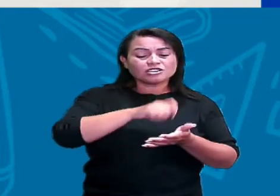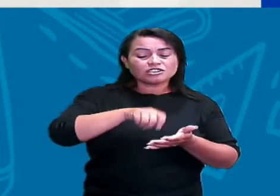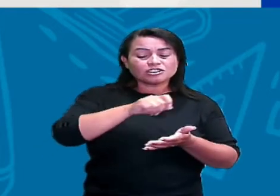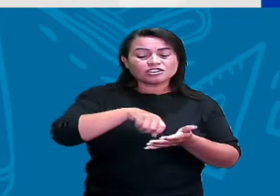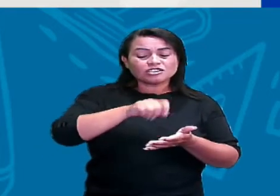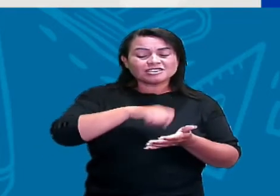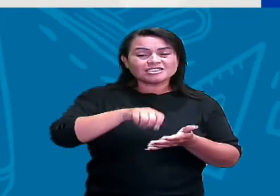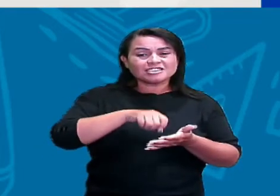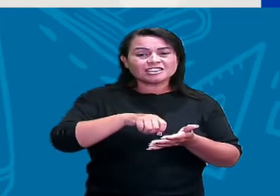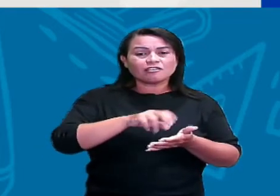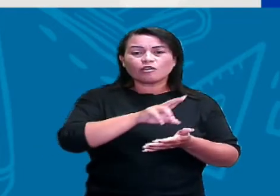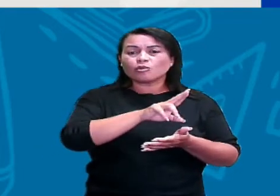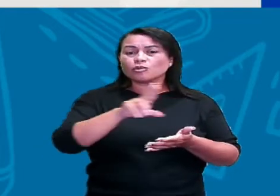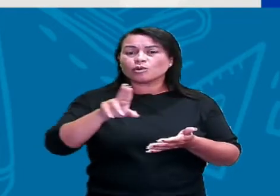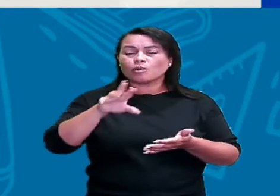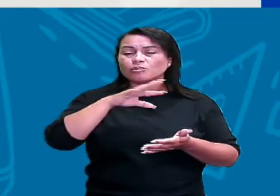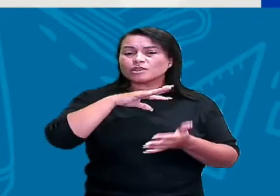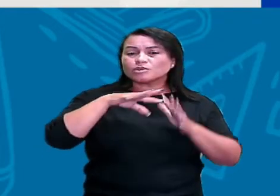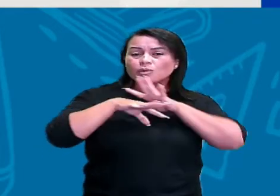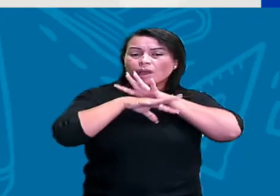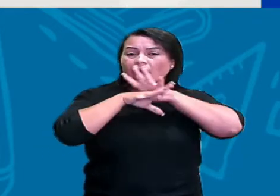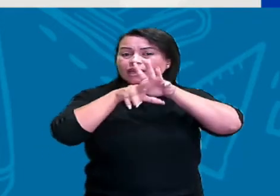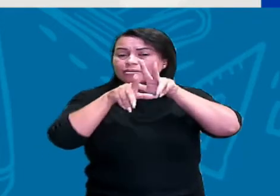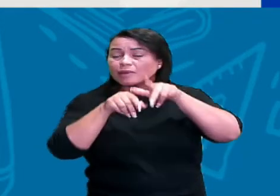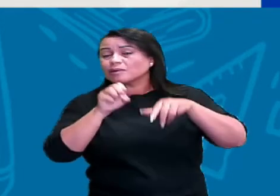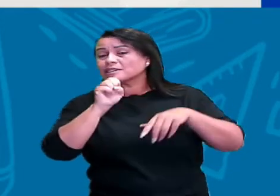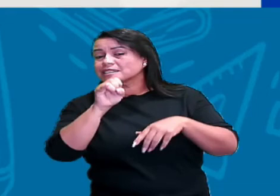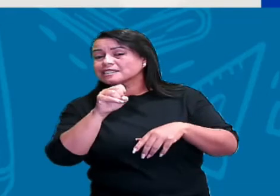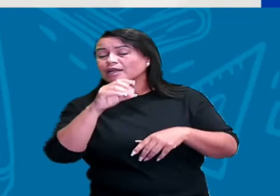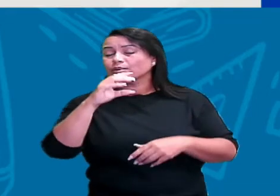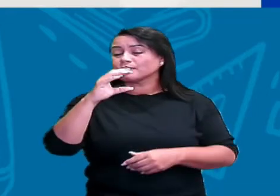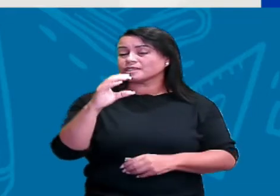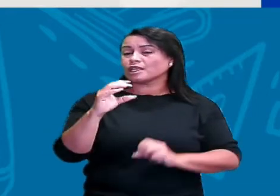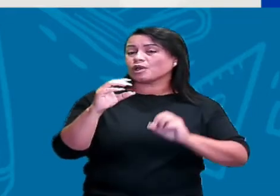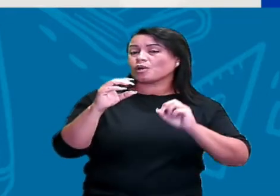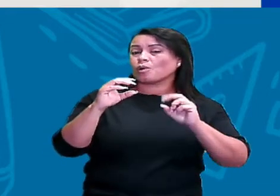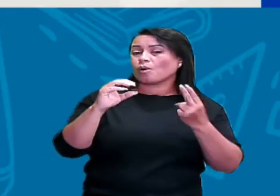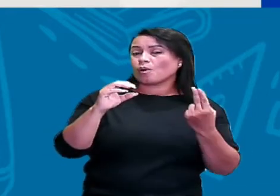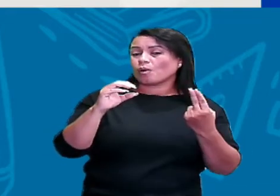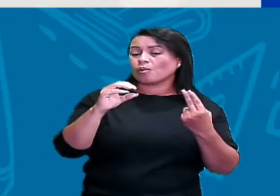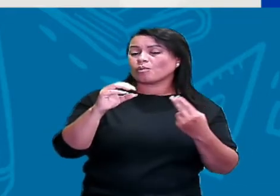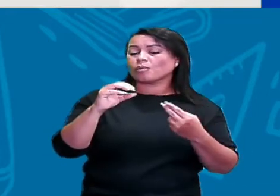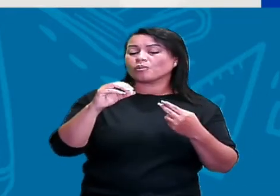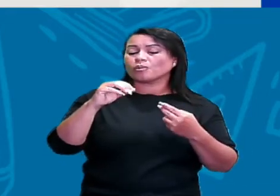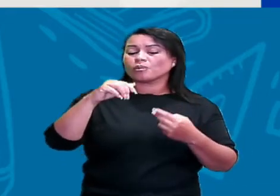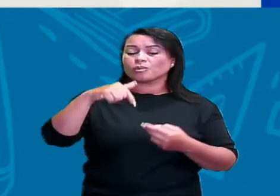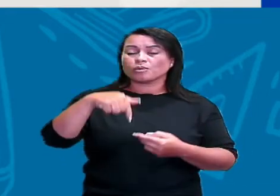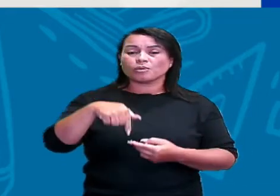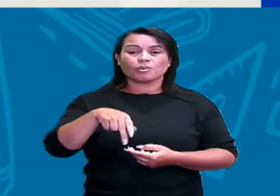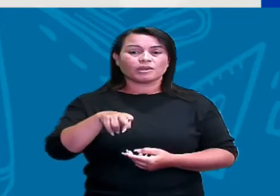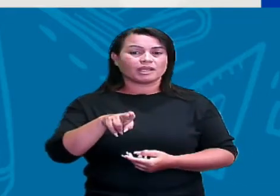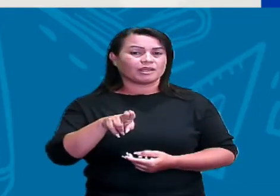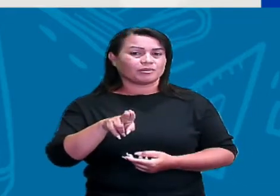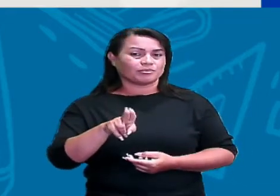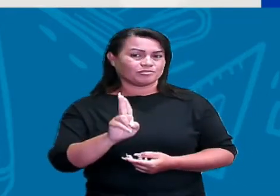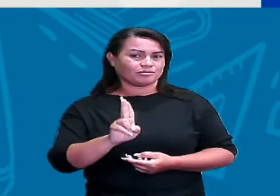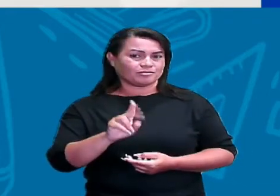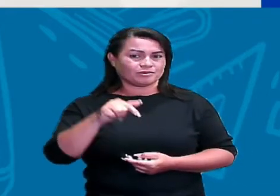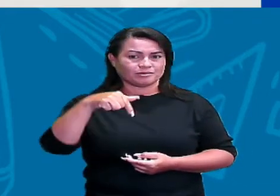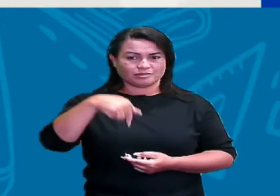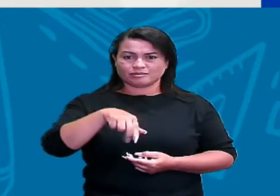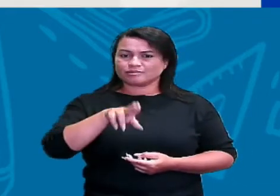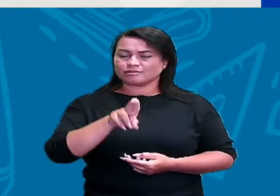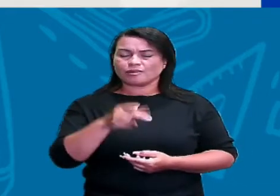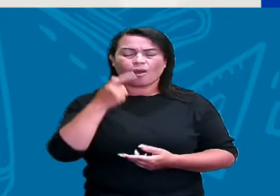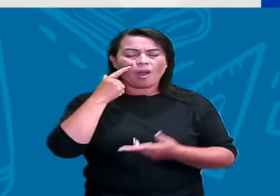do animal. Se ele é escrito com C ou se ele é escrito com Q, Q-U. Então, ó,